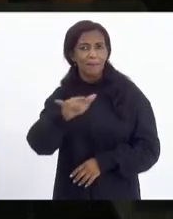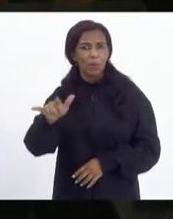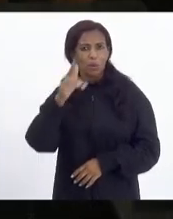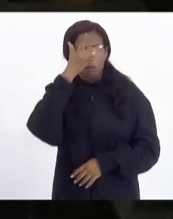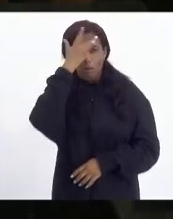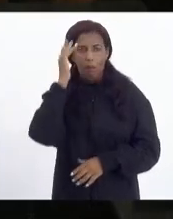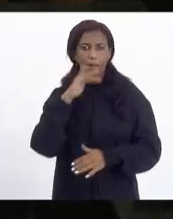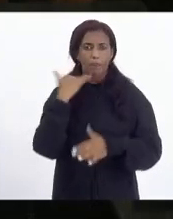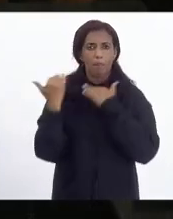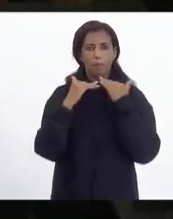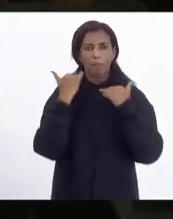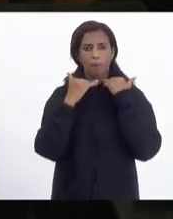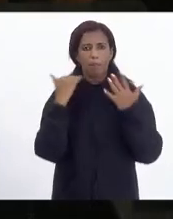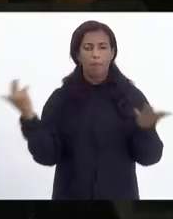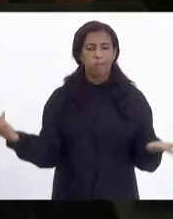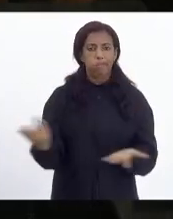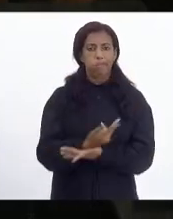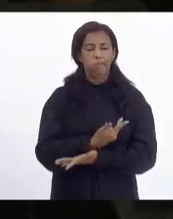ocorreram